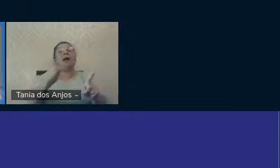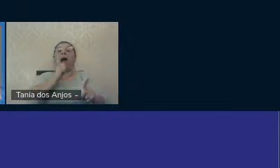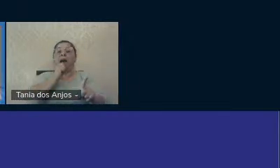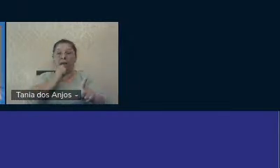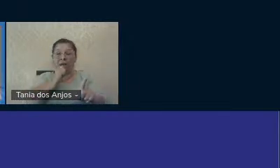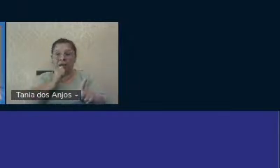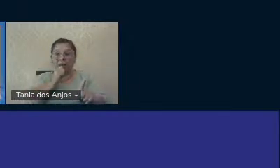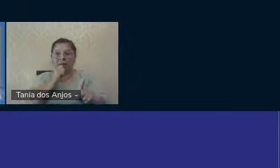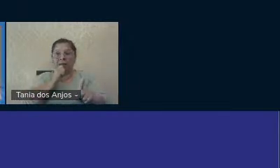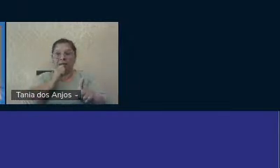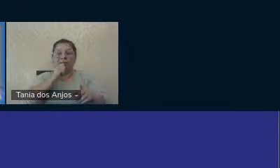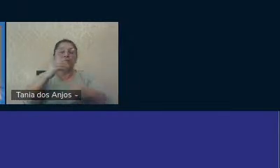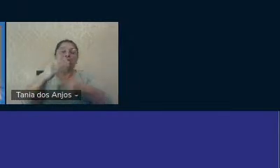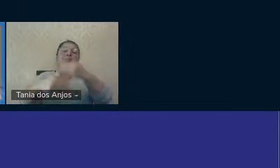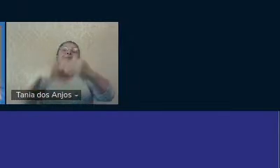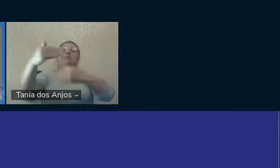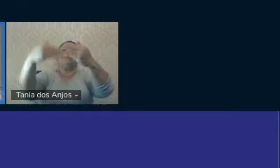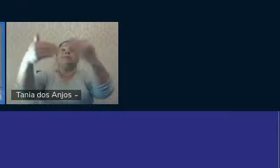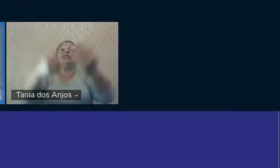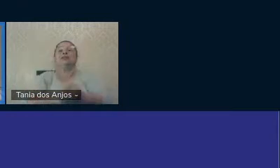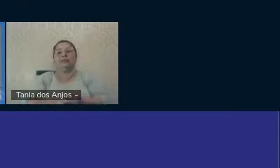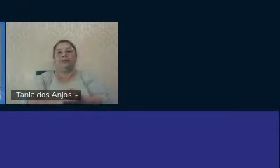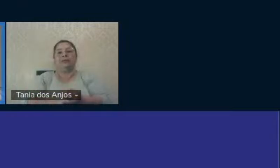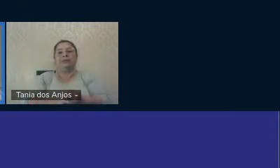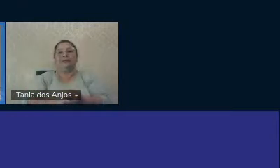que estão sendo